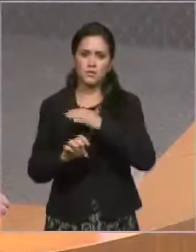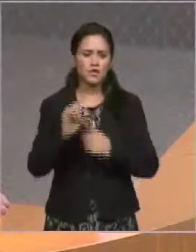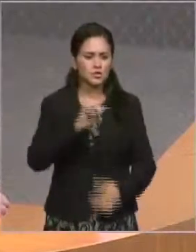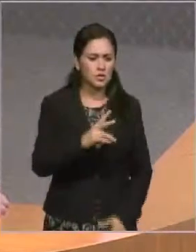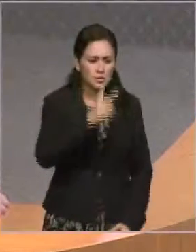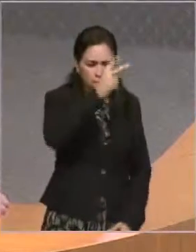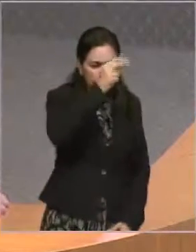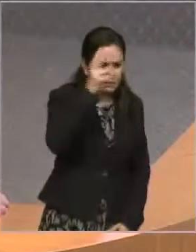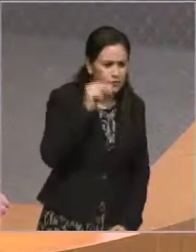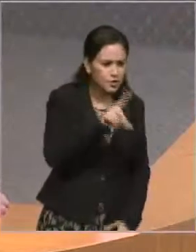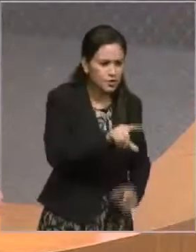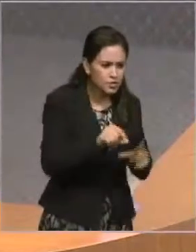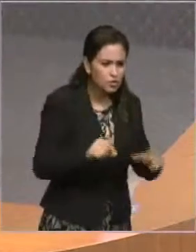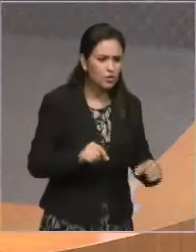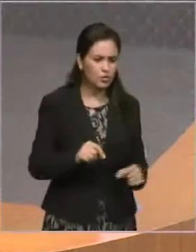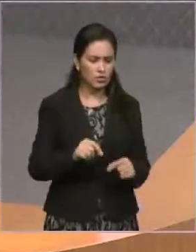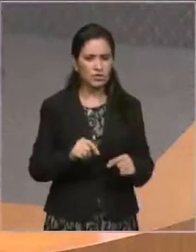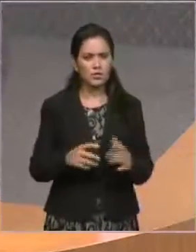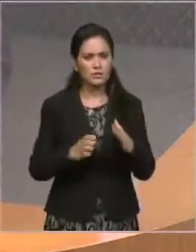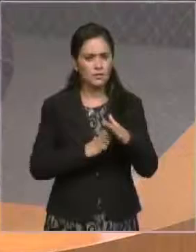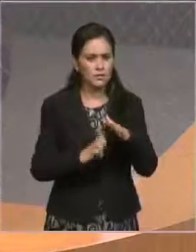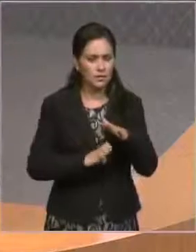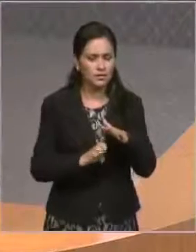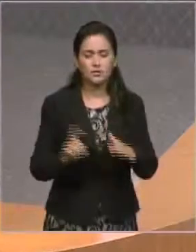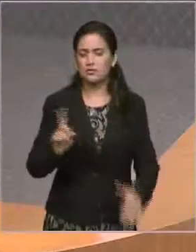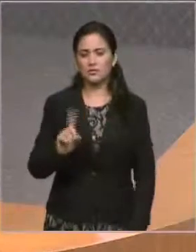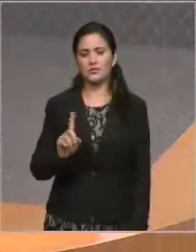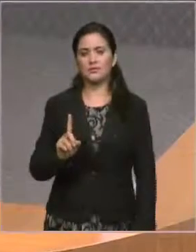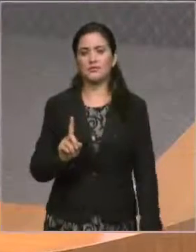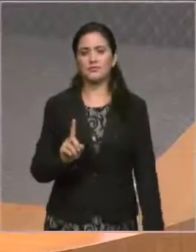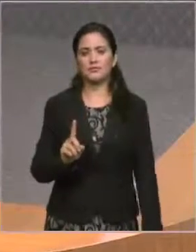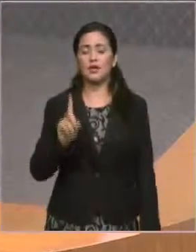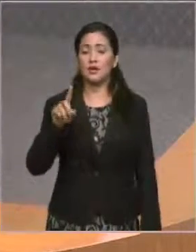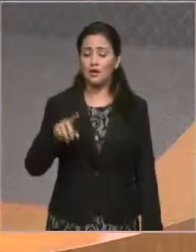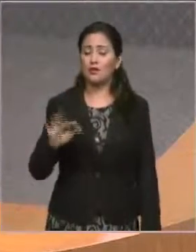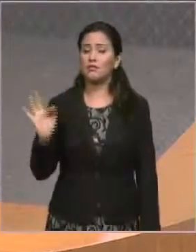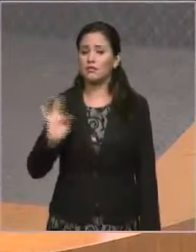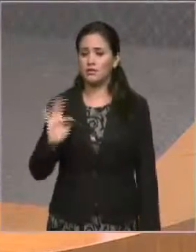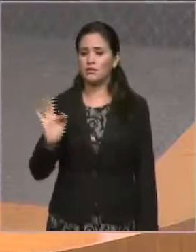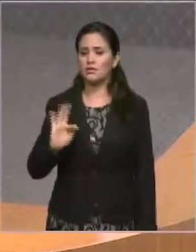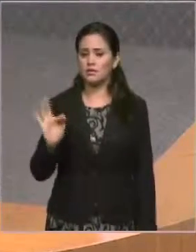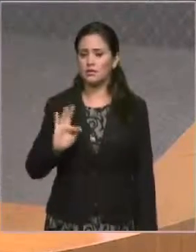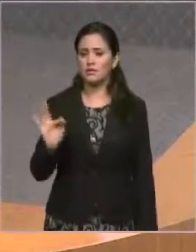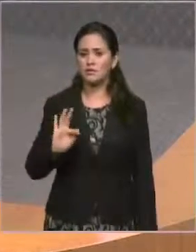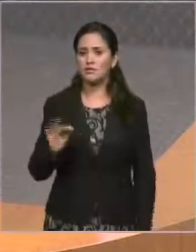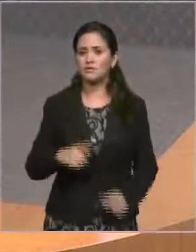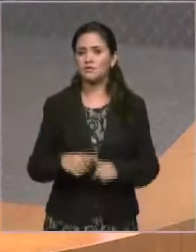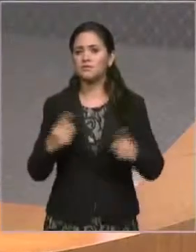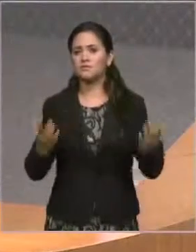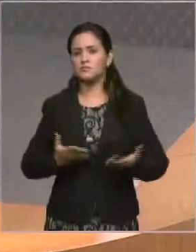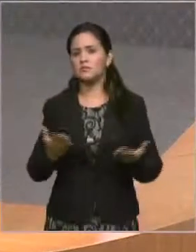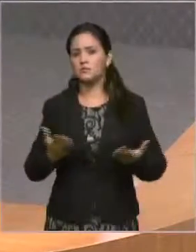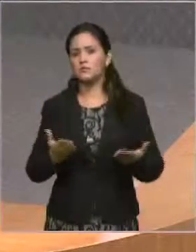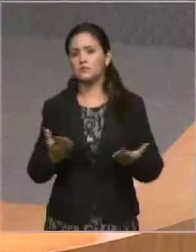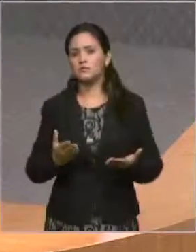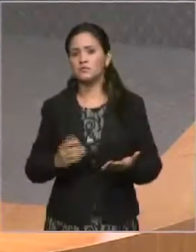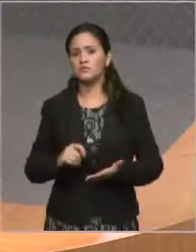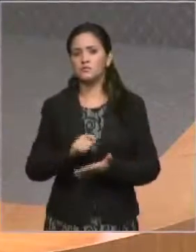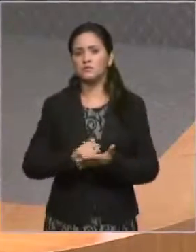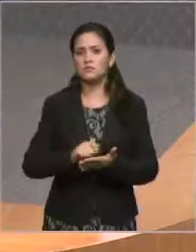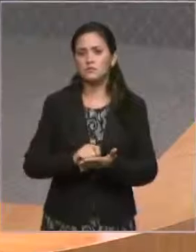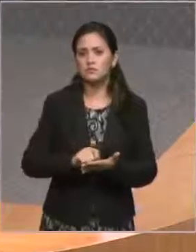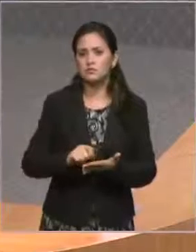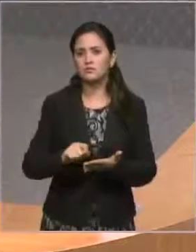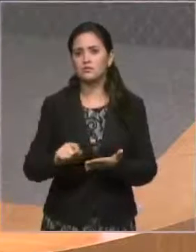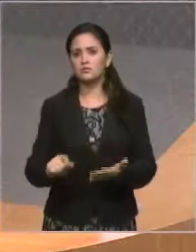Teresina, porque é uma competência federal. Mas, a partir de agora, com a assinatura do convênio na última quinta-feira,